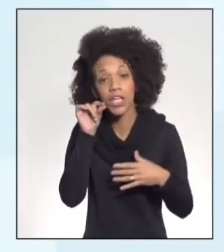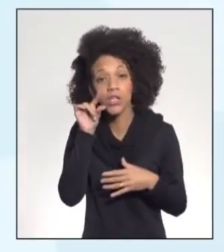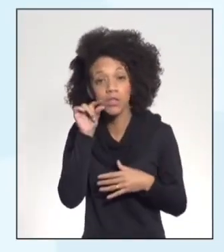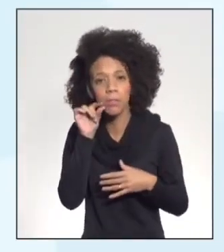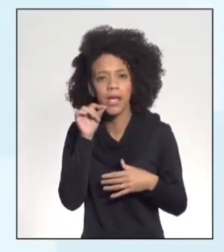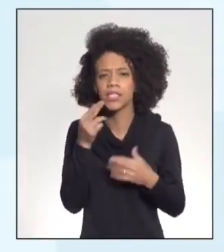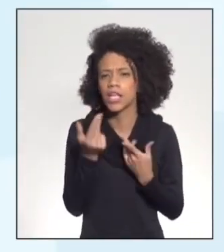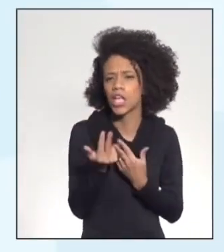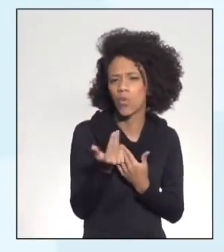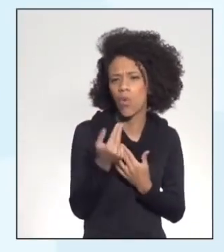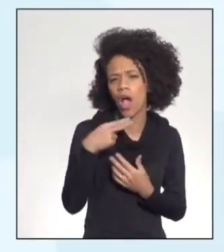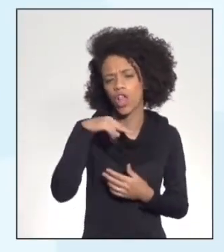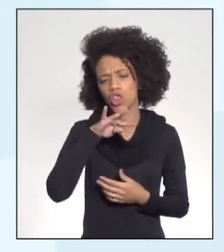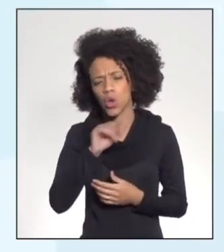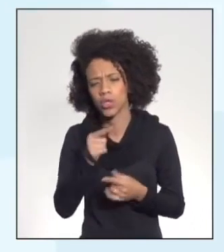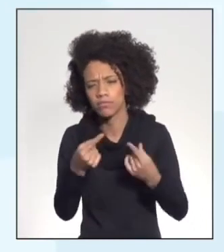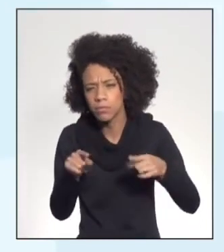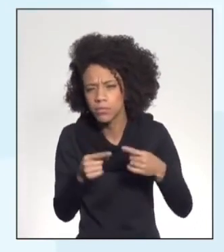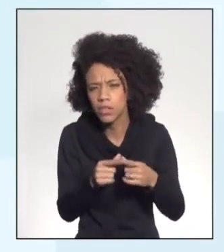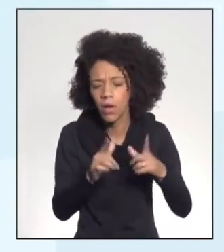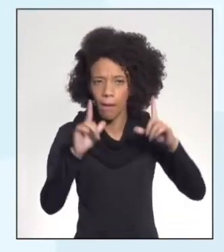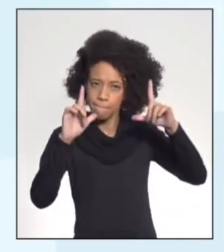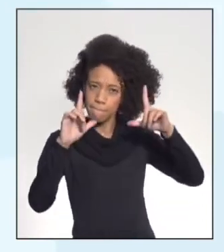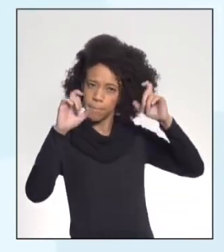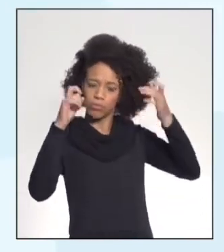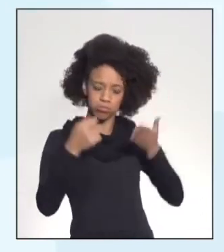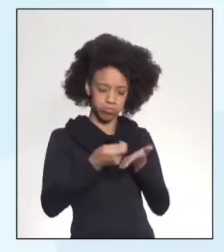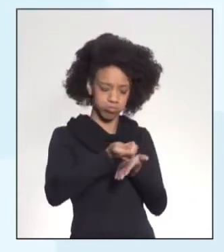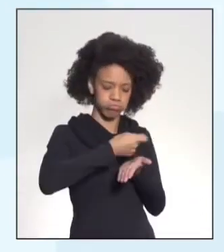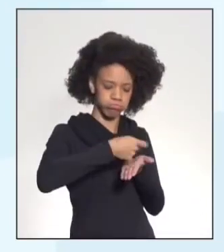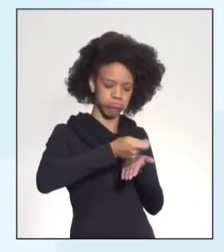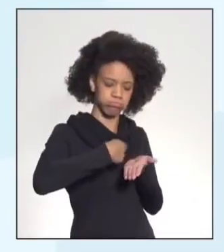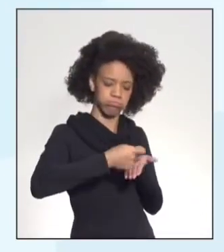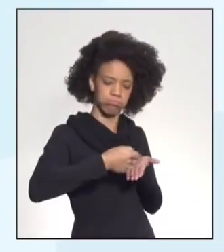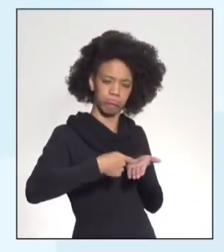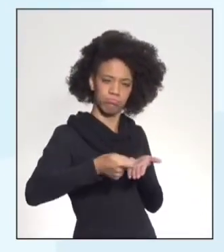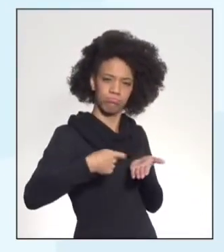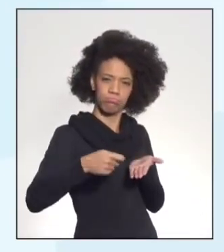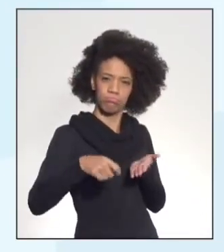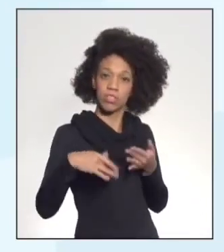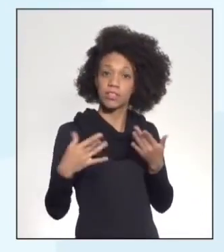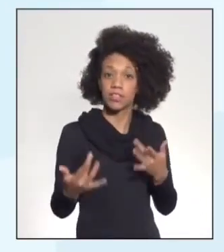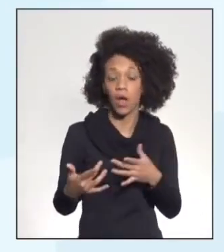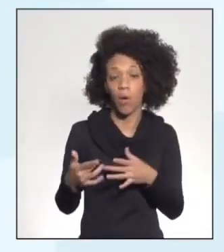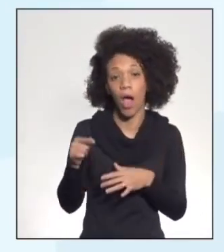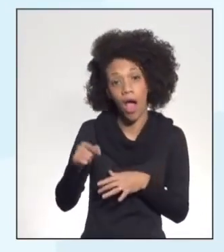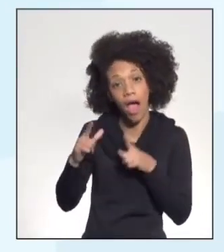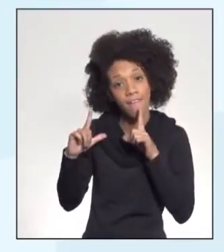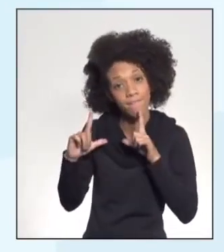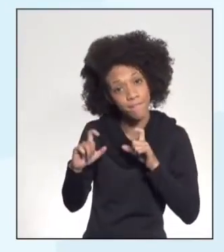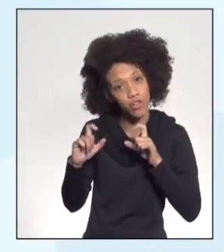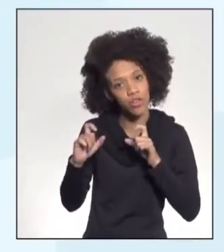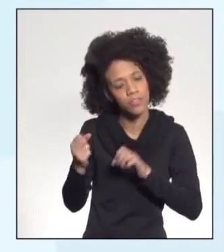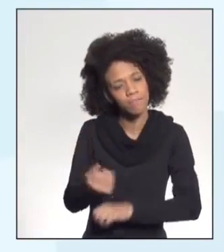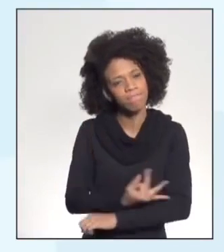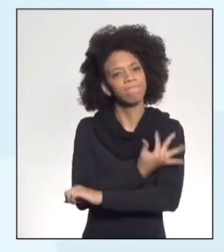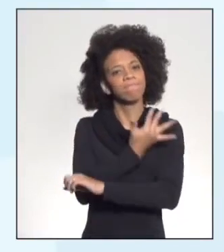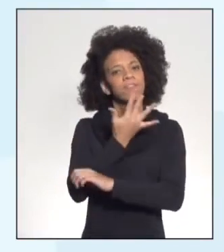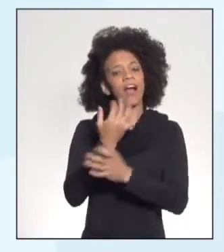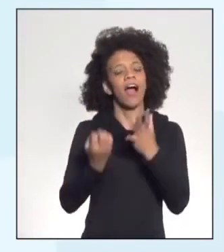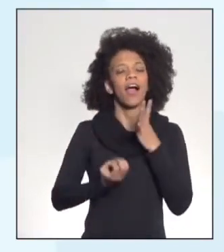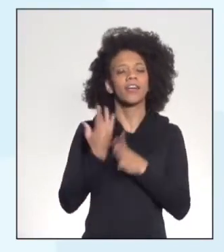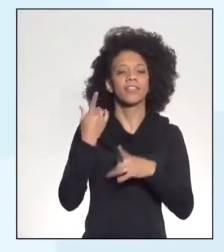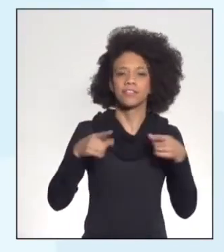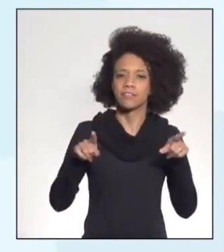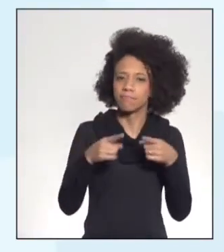compôs uma música em cima dessa fotografia, pessoal. Então, nesse caso, a fotografia inspirou a criação de